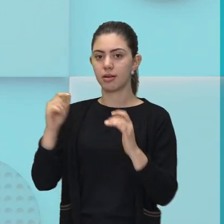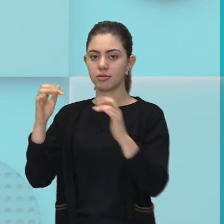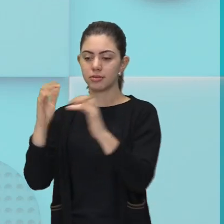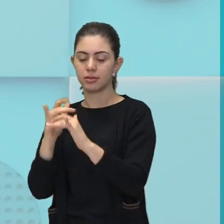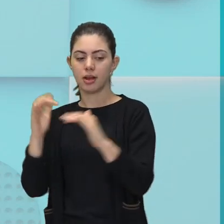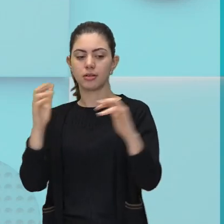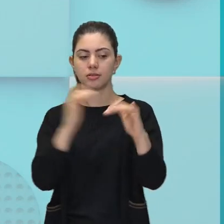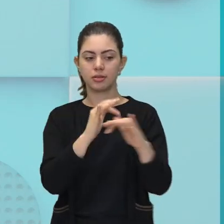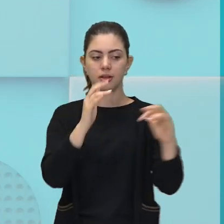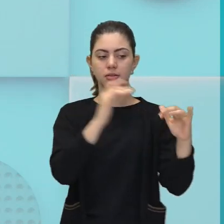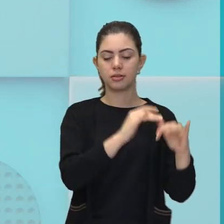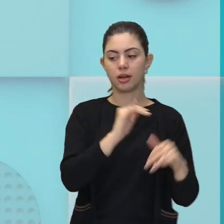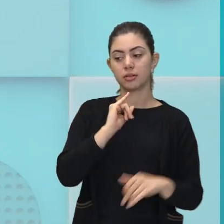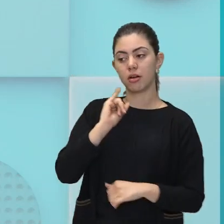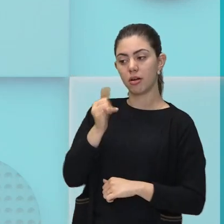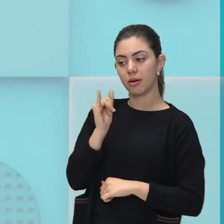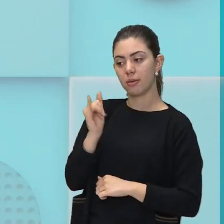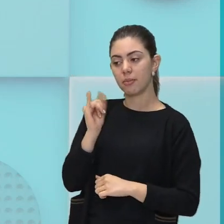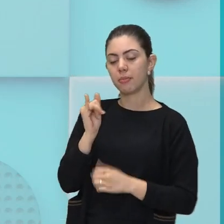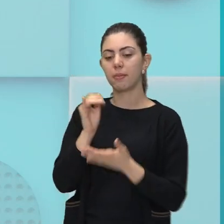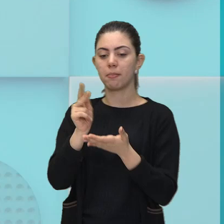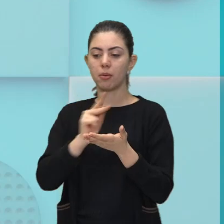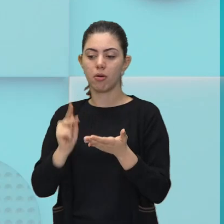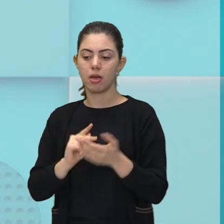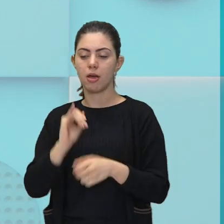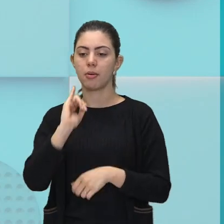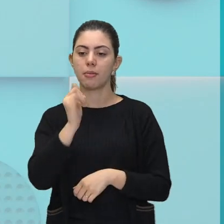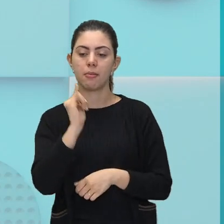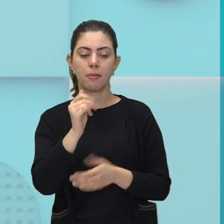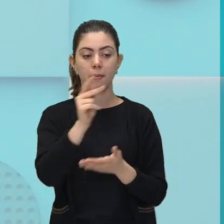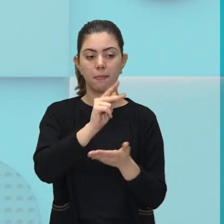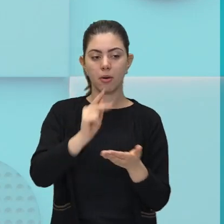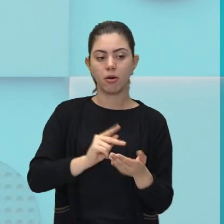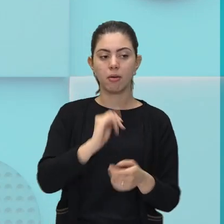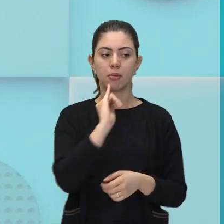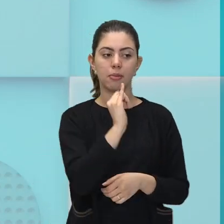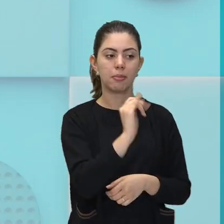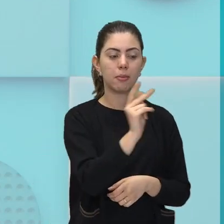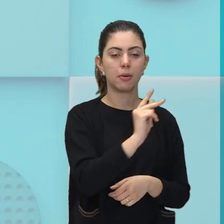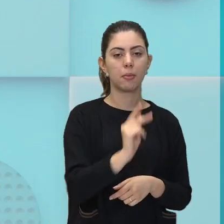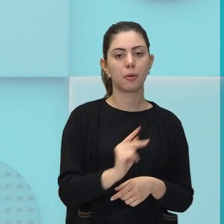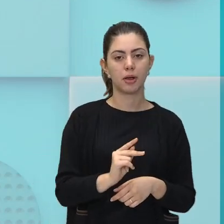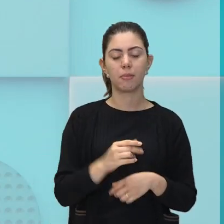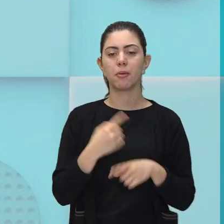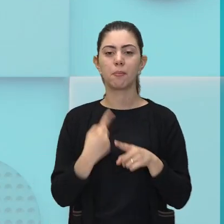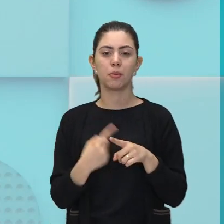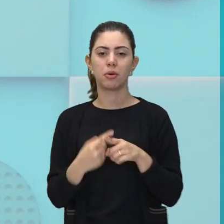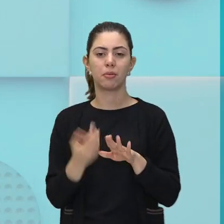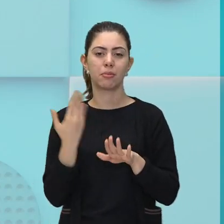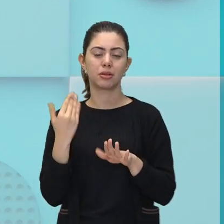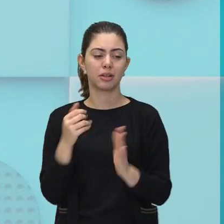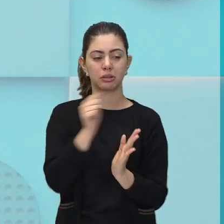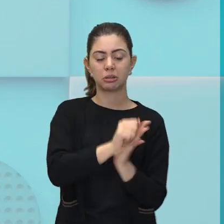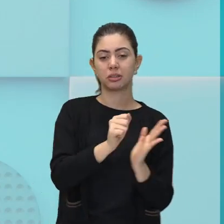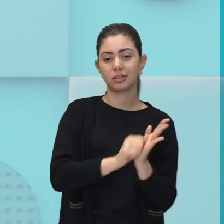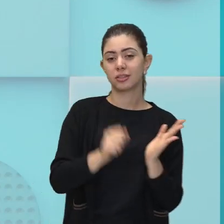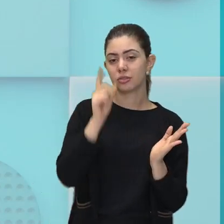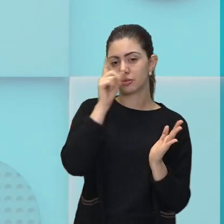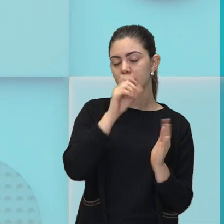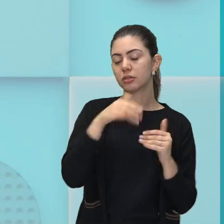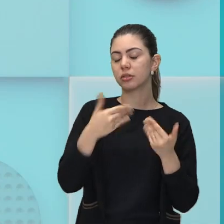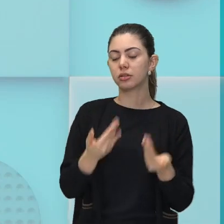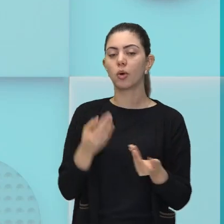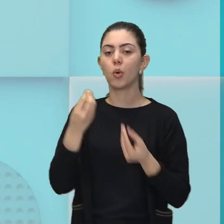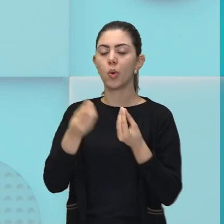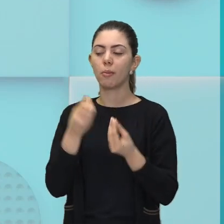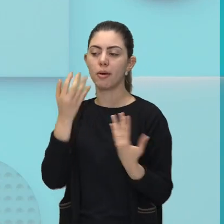narravam essas histórias em forma de poema. E os versos e as rimas facilitavam com que ele gravasse, eram muito grandes e diziam